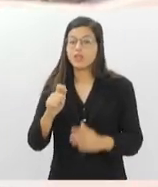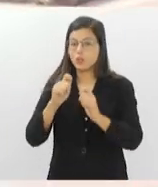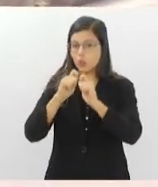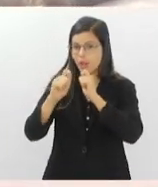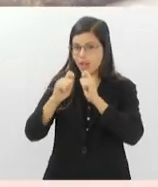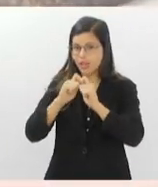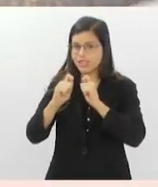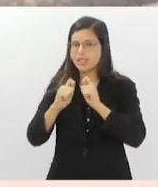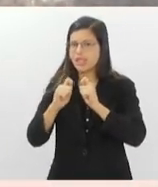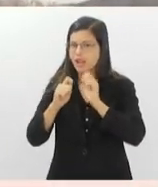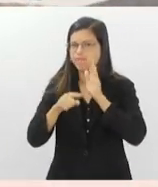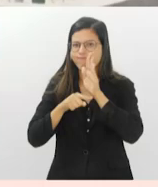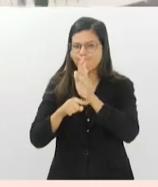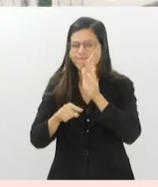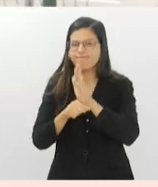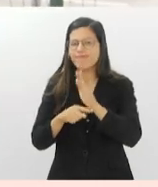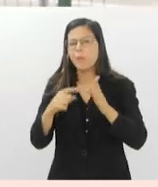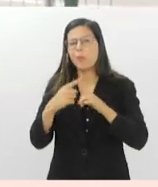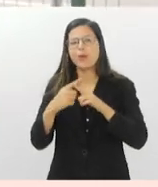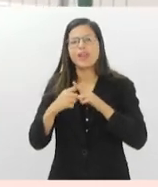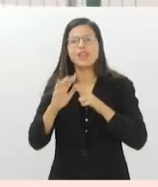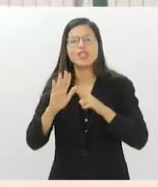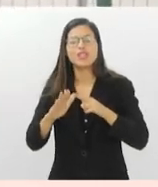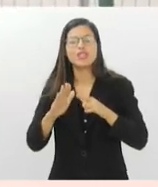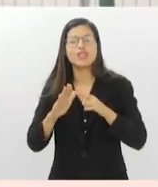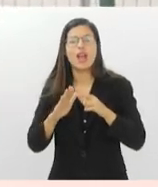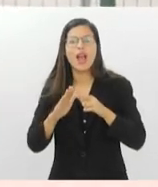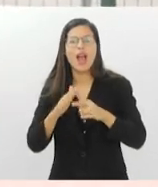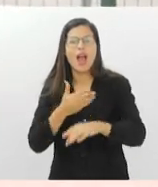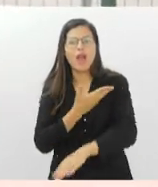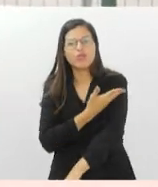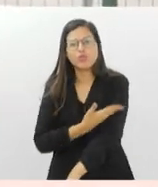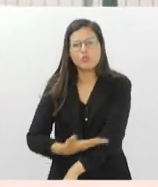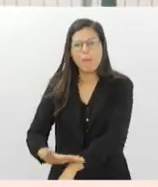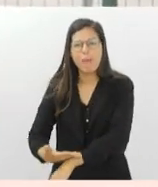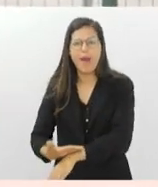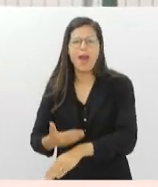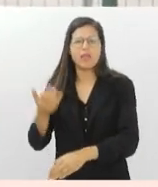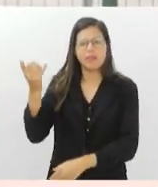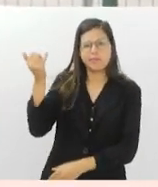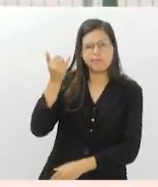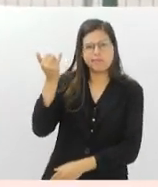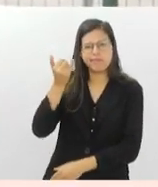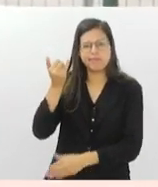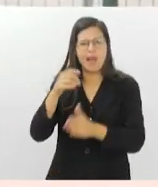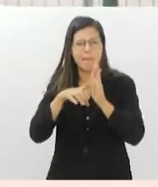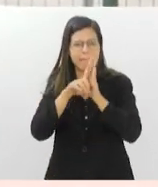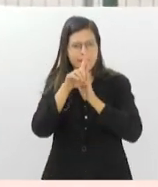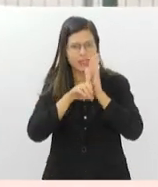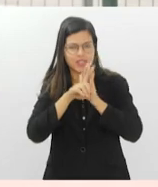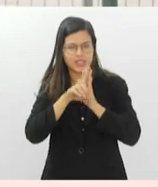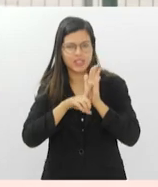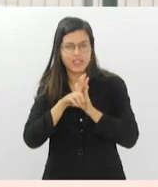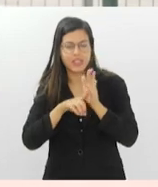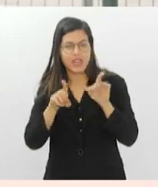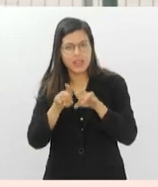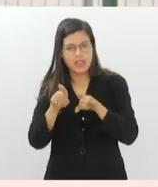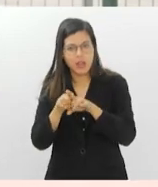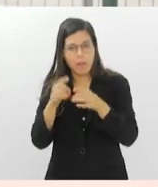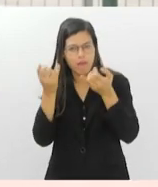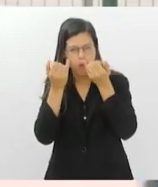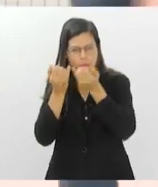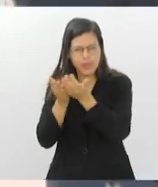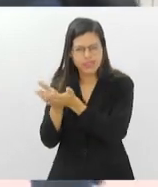porque você está acostumado a ouvir histórias, a pesquisar, e a levantar informações, e tudo